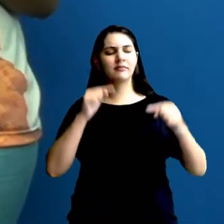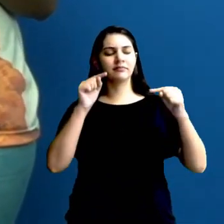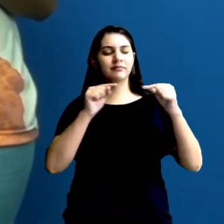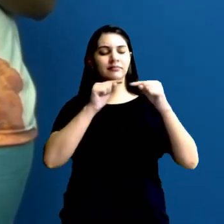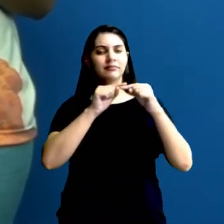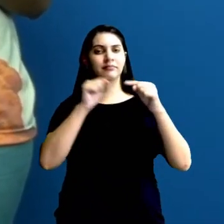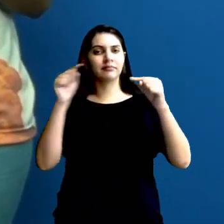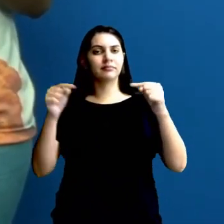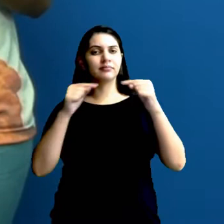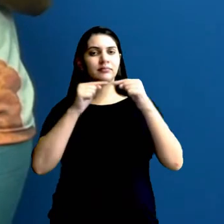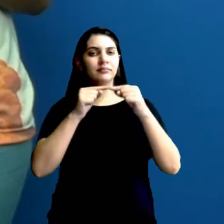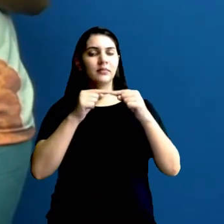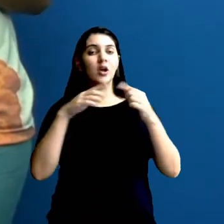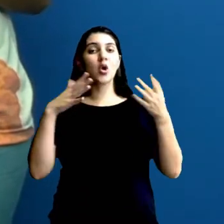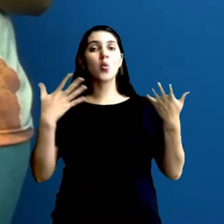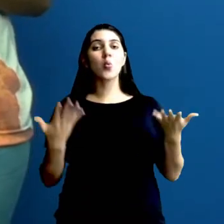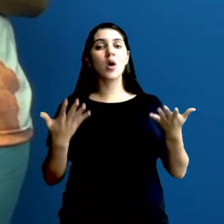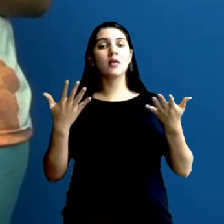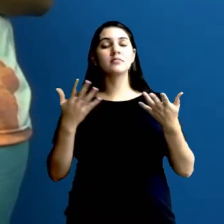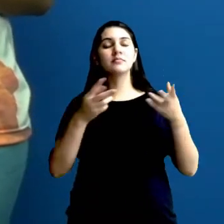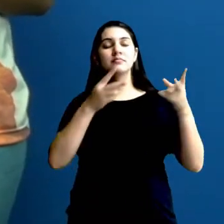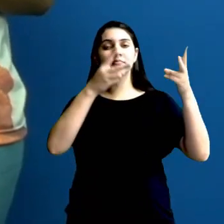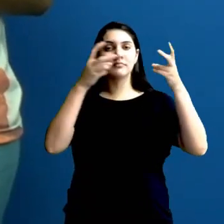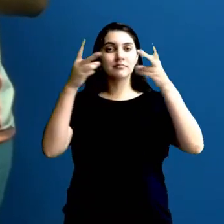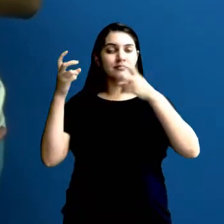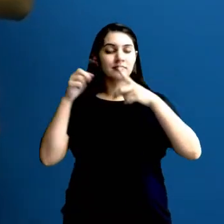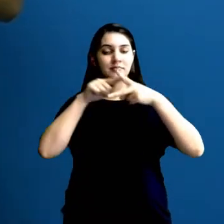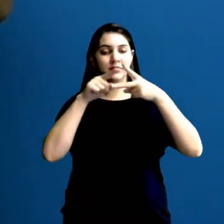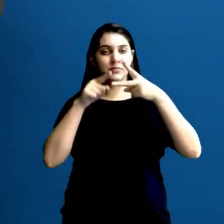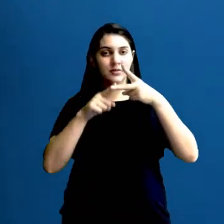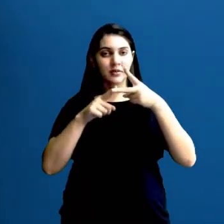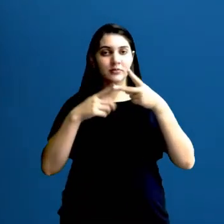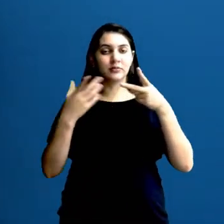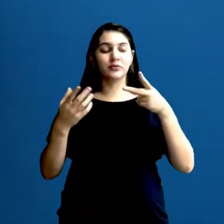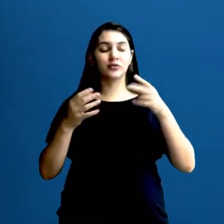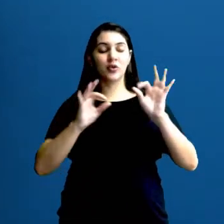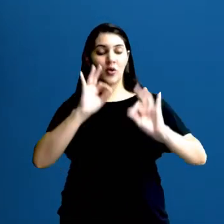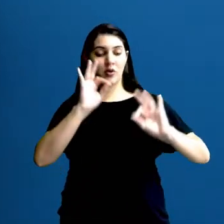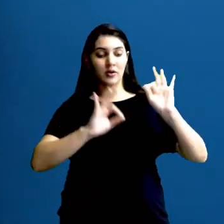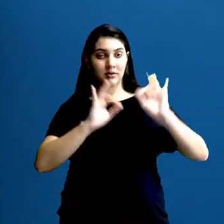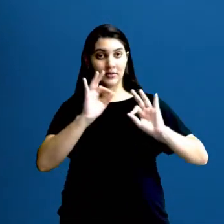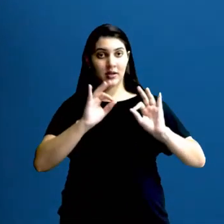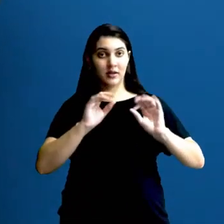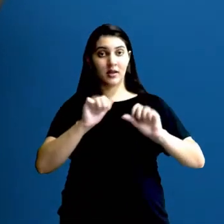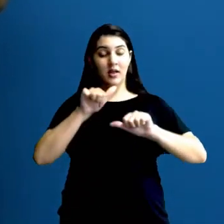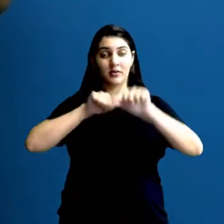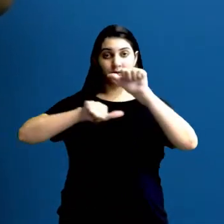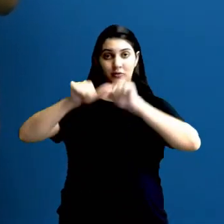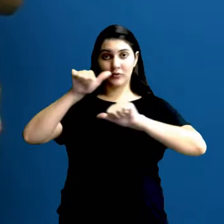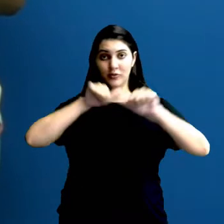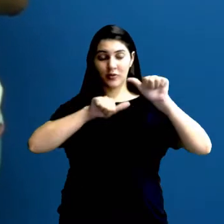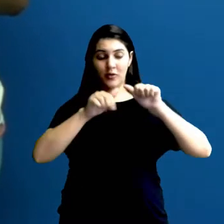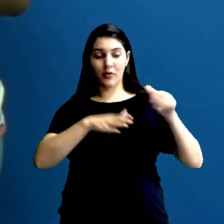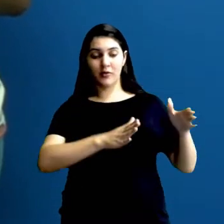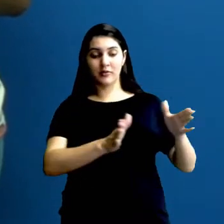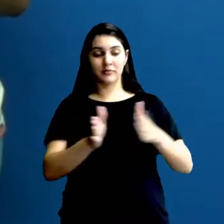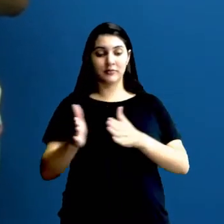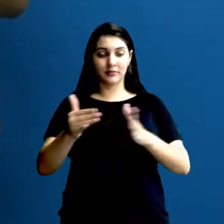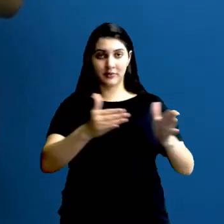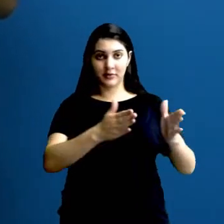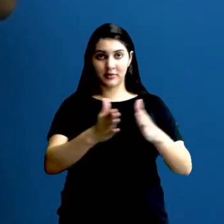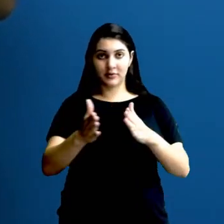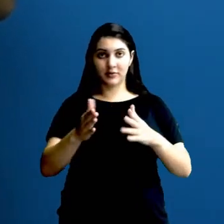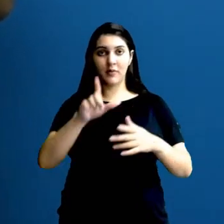Vamos identificar quais foram os ângulos que foram formados aqui devido às mudanças de